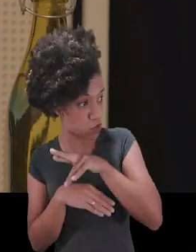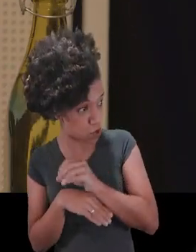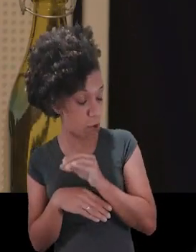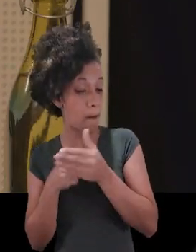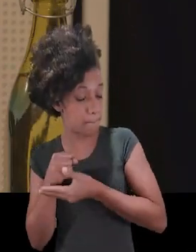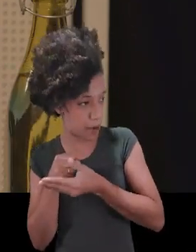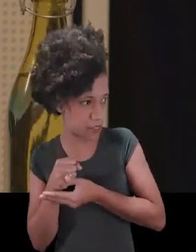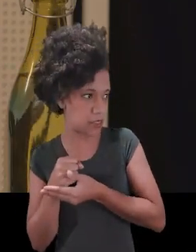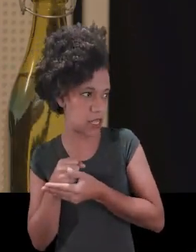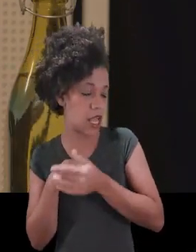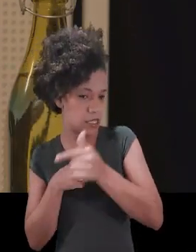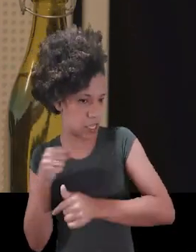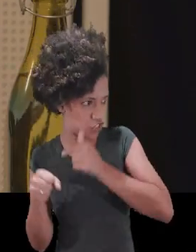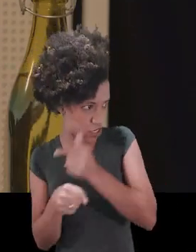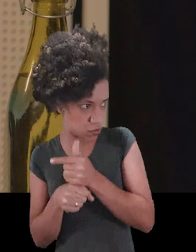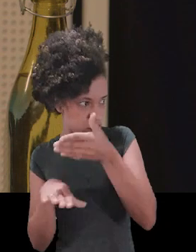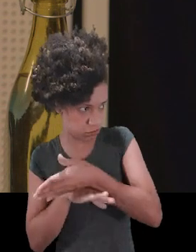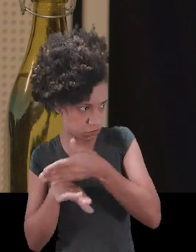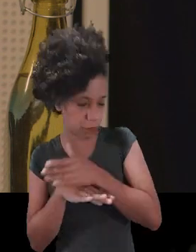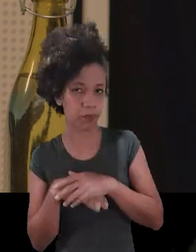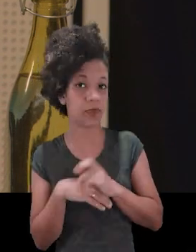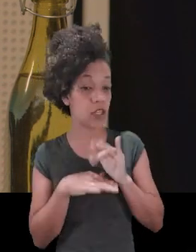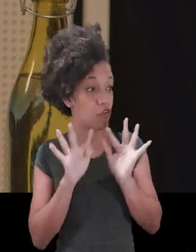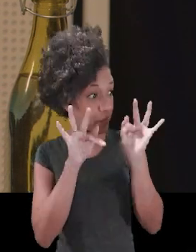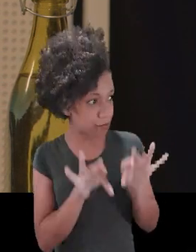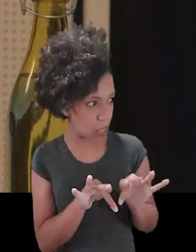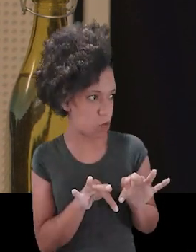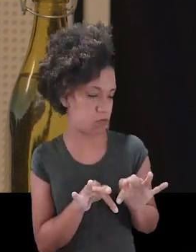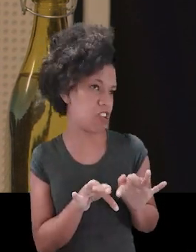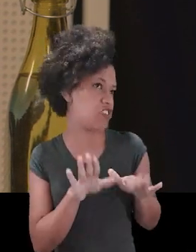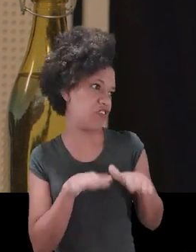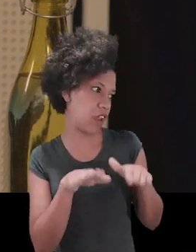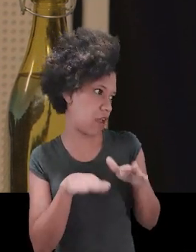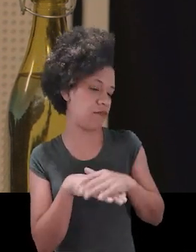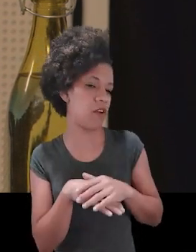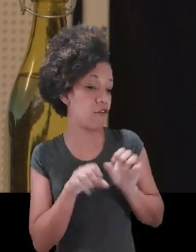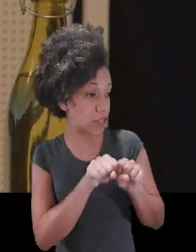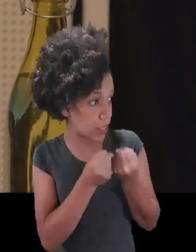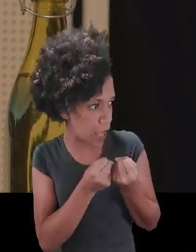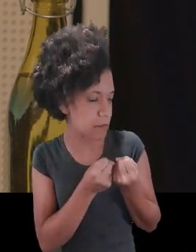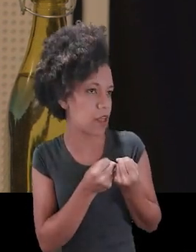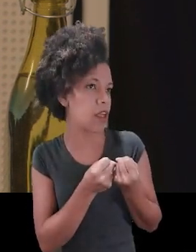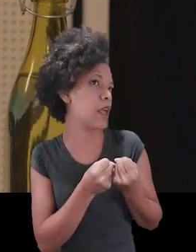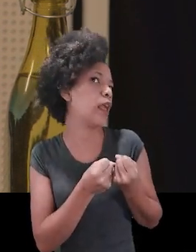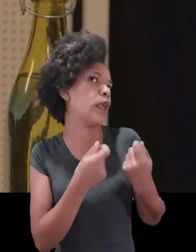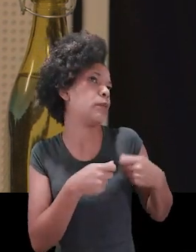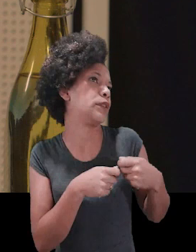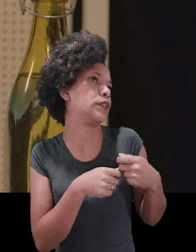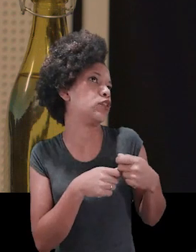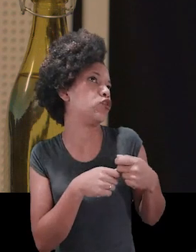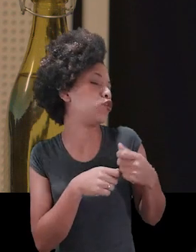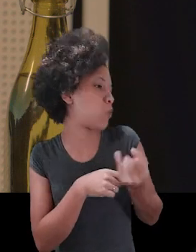que é o engajado cara que fica lá 7 anos e se no final do teu período de variável tu se quebra e tem que ficar x